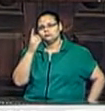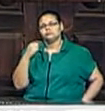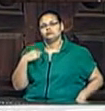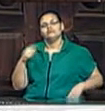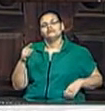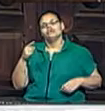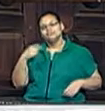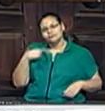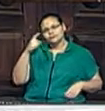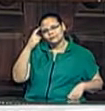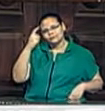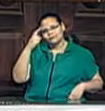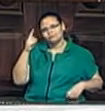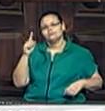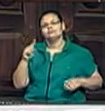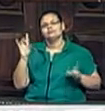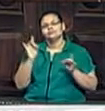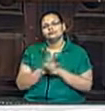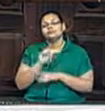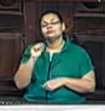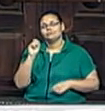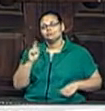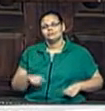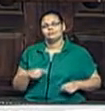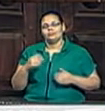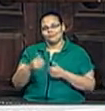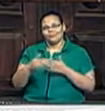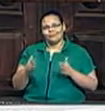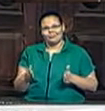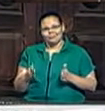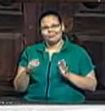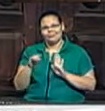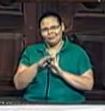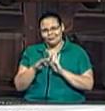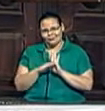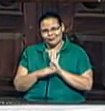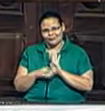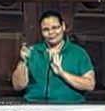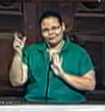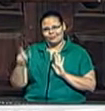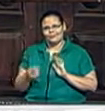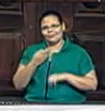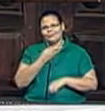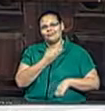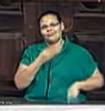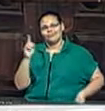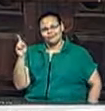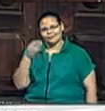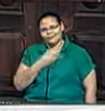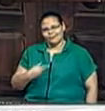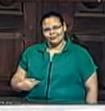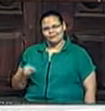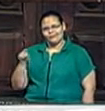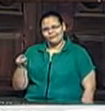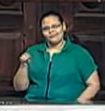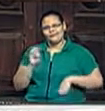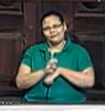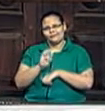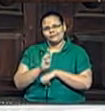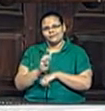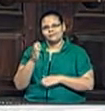uma conclusão. O pacote de medidas encaminhadas pelo governo do Estado a essa casa, ele acabou.